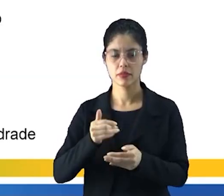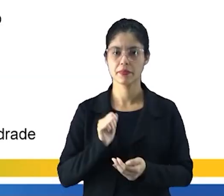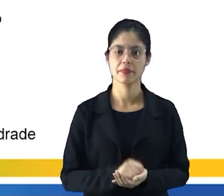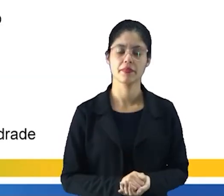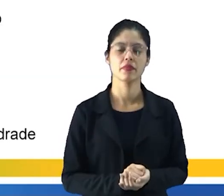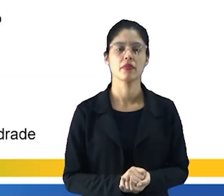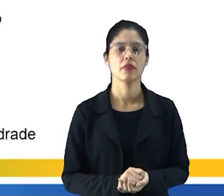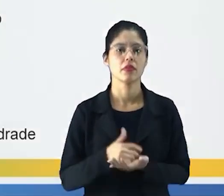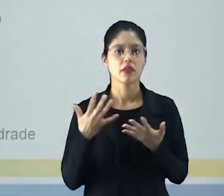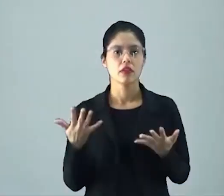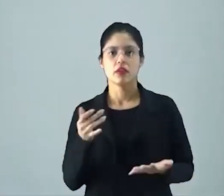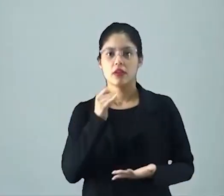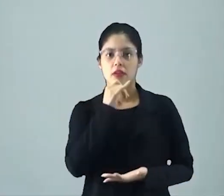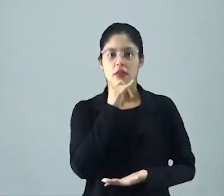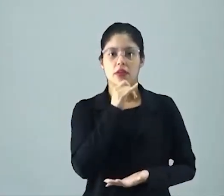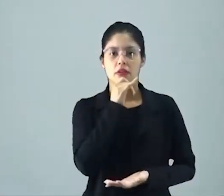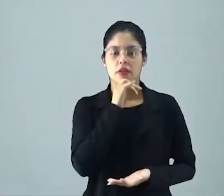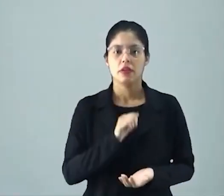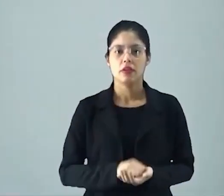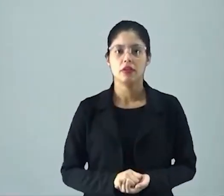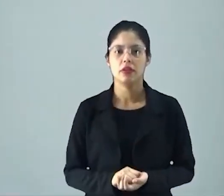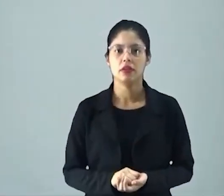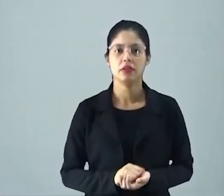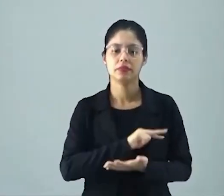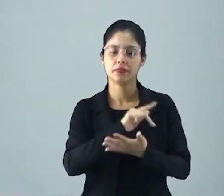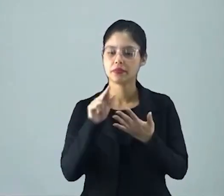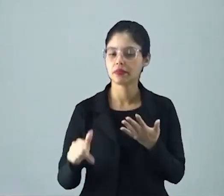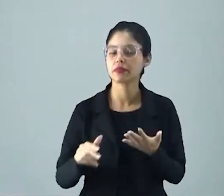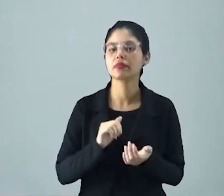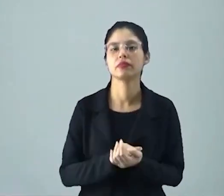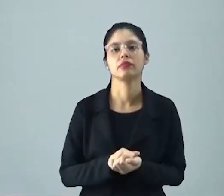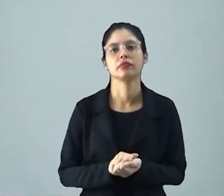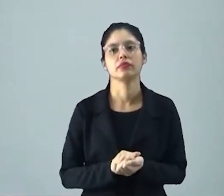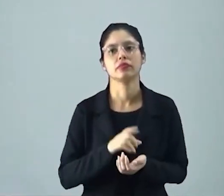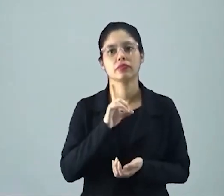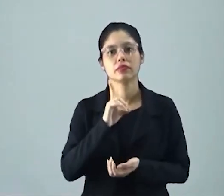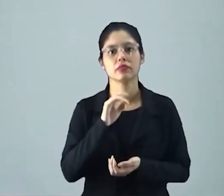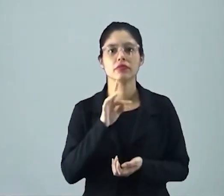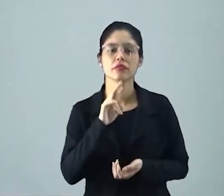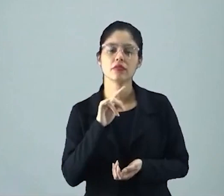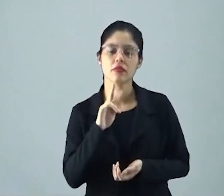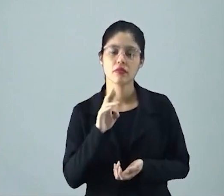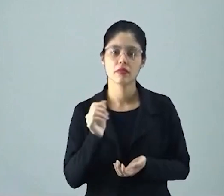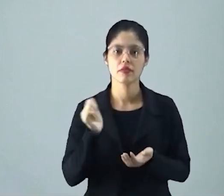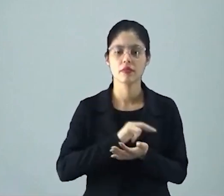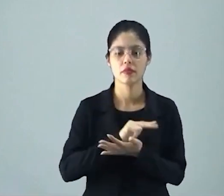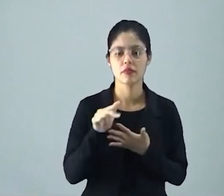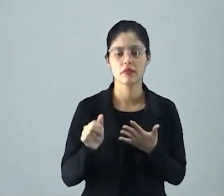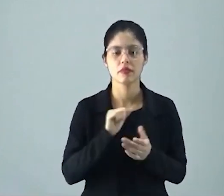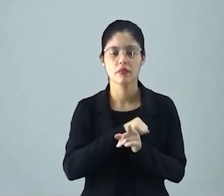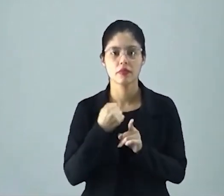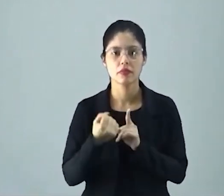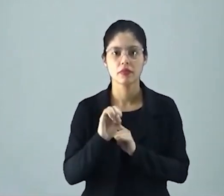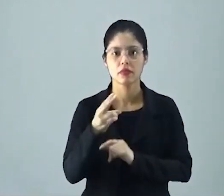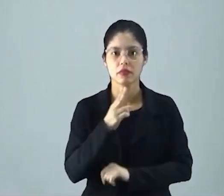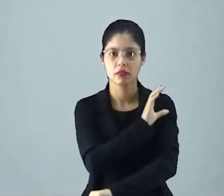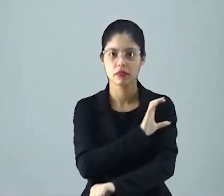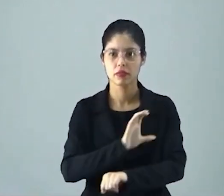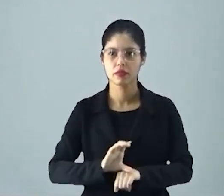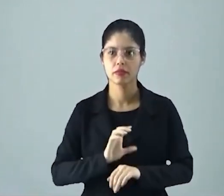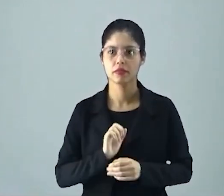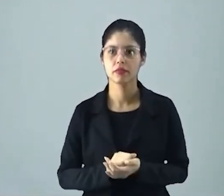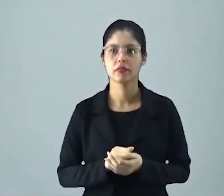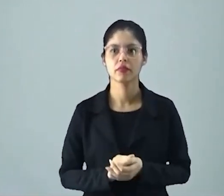telhados. Então são exemplos de variações diastráticas dentro ali da variação social ou